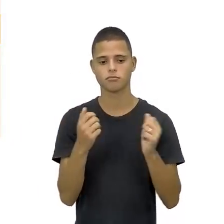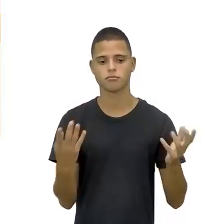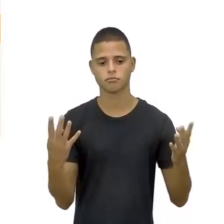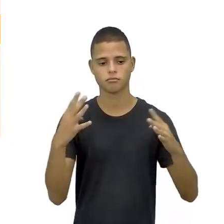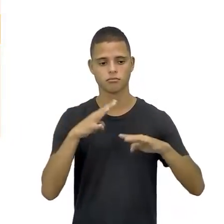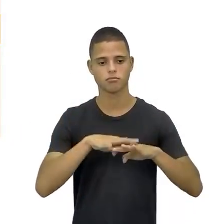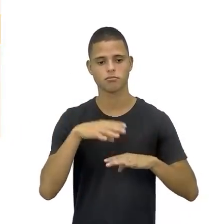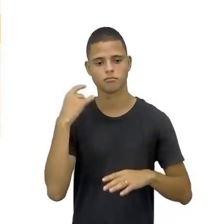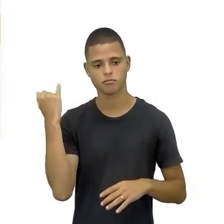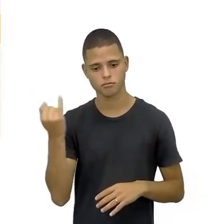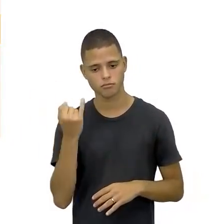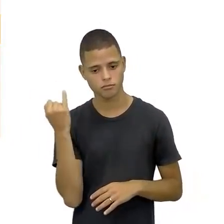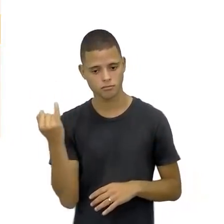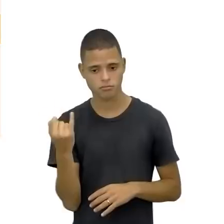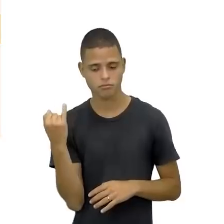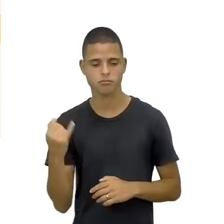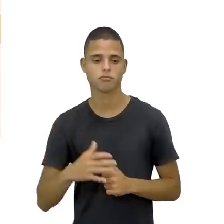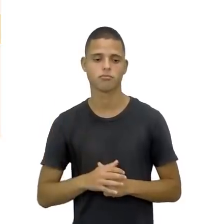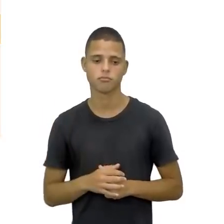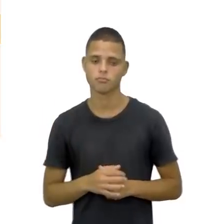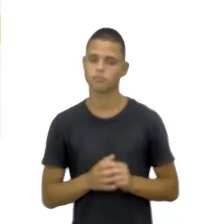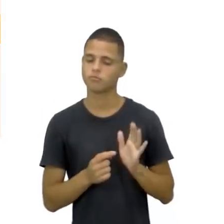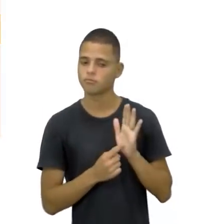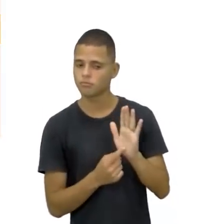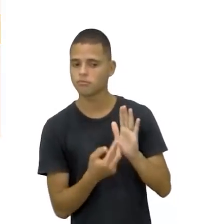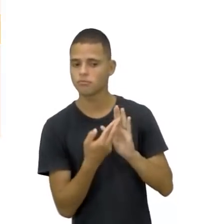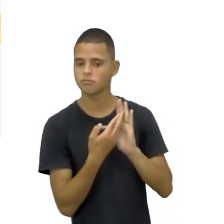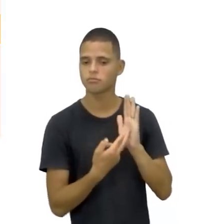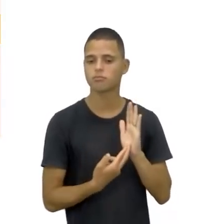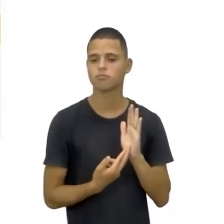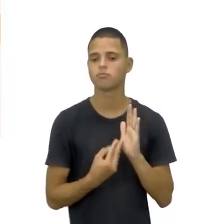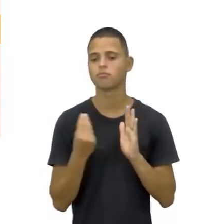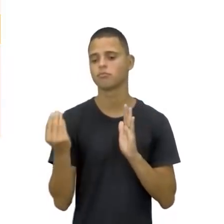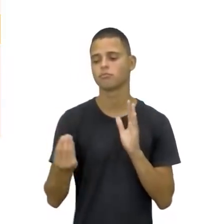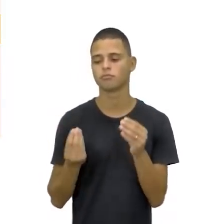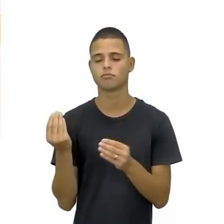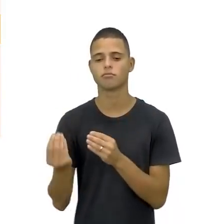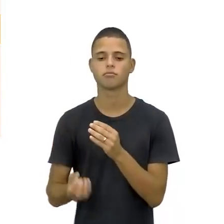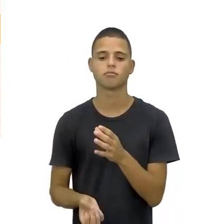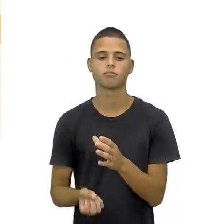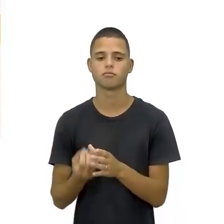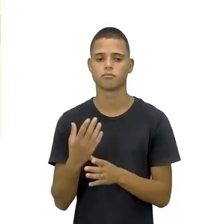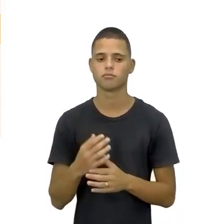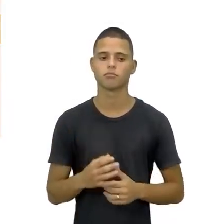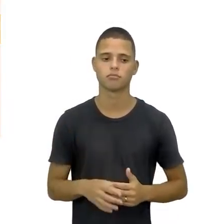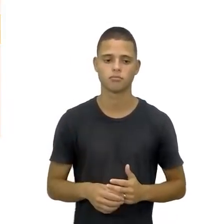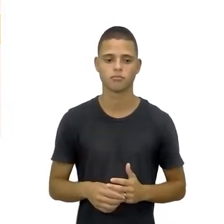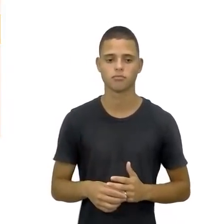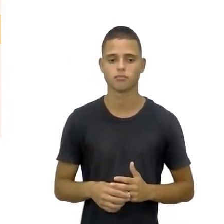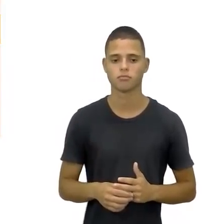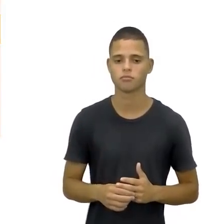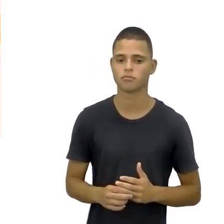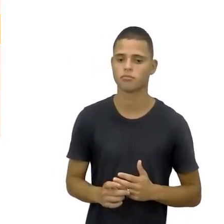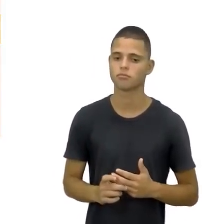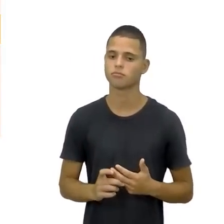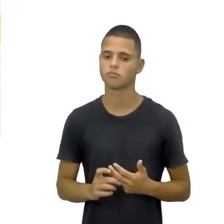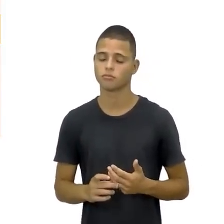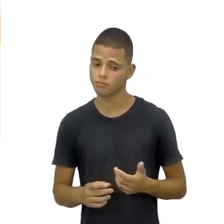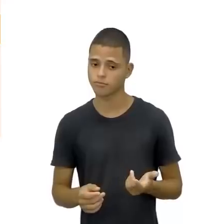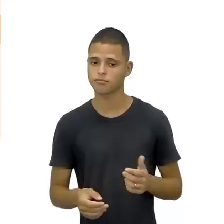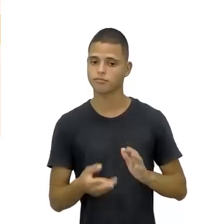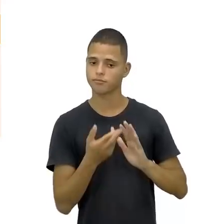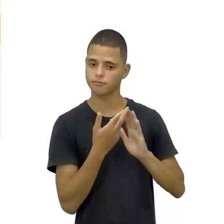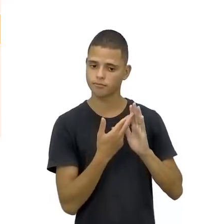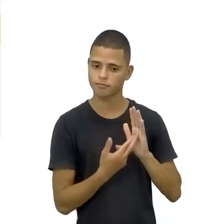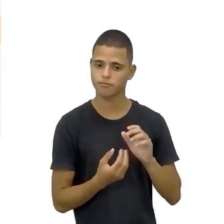muito importante, apresentação de relatório, como se faz um relatório, um relato multimediático de campo,